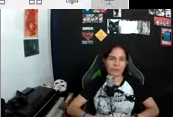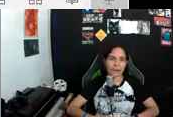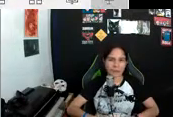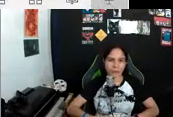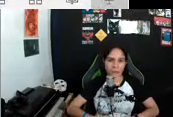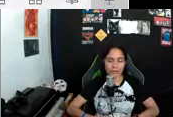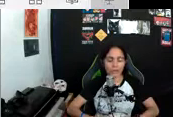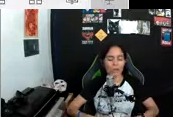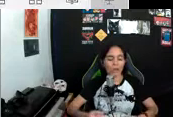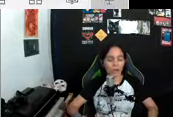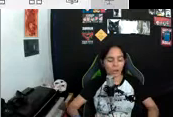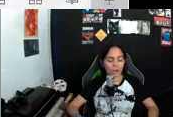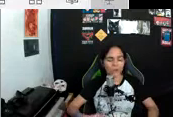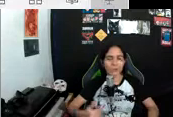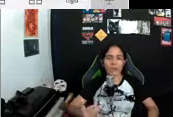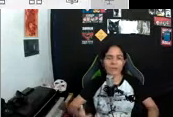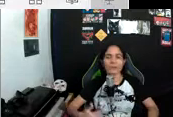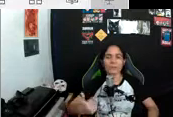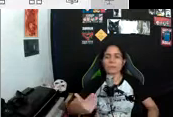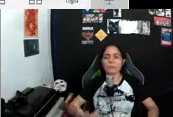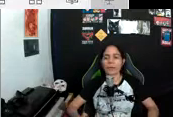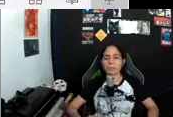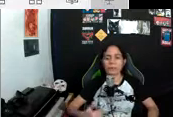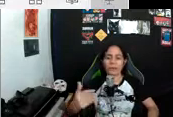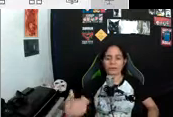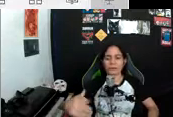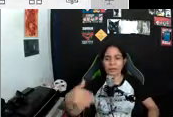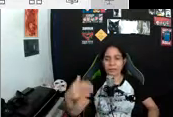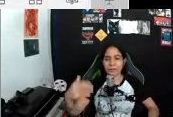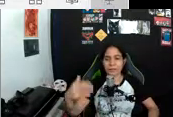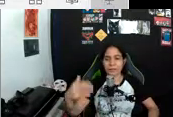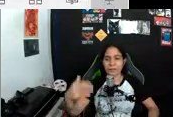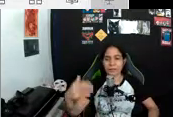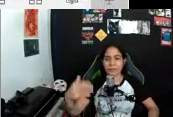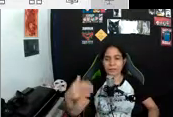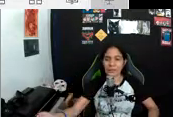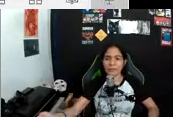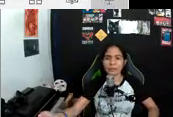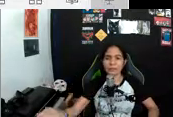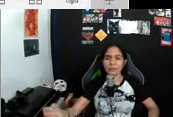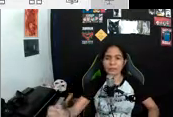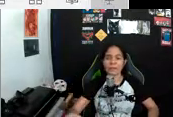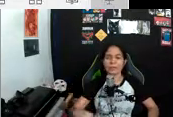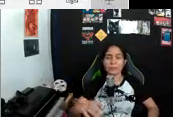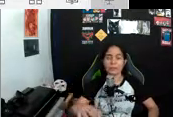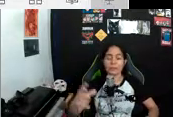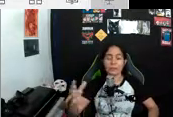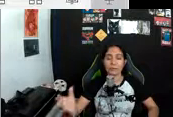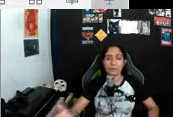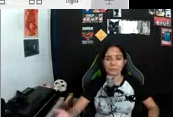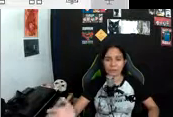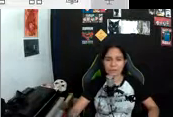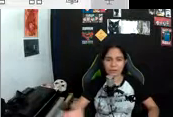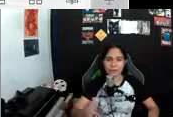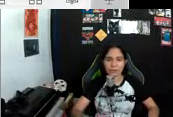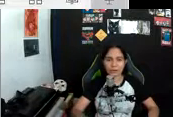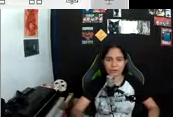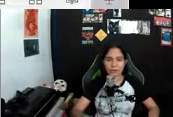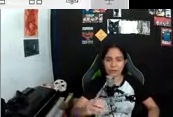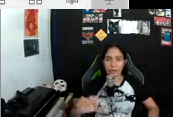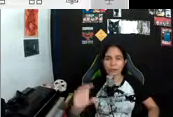dos Profissionais de Enfermagem. Lógico que isso, né, pode estar constantemente sendo atualizado e é importante que